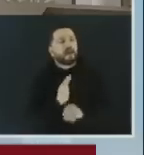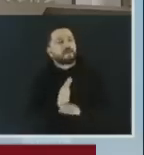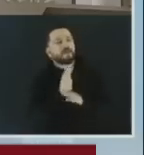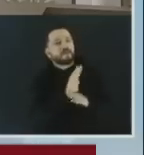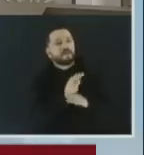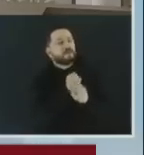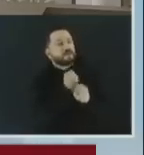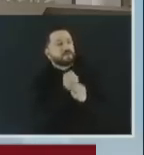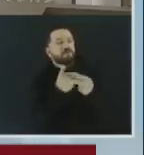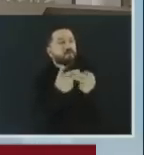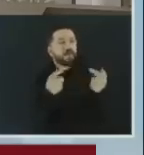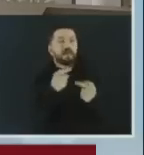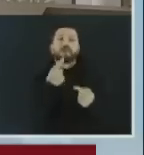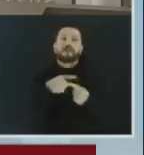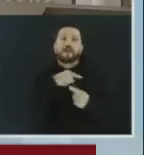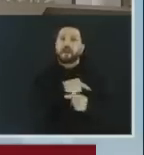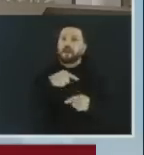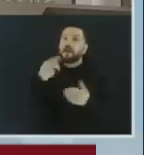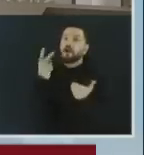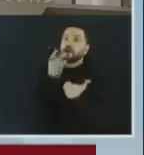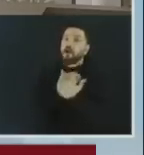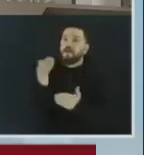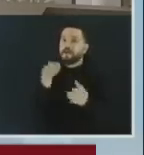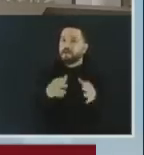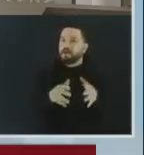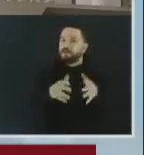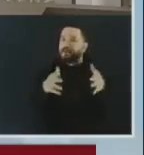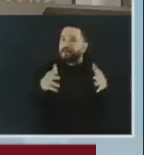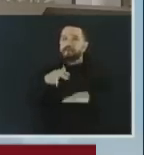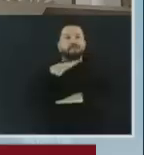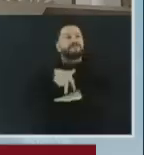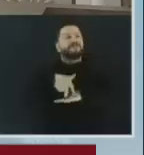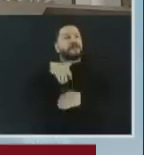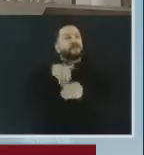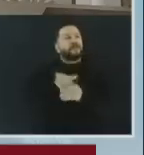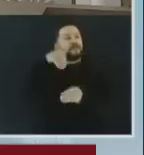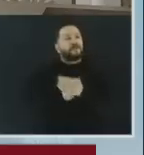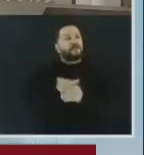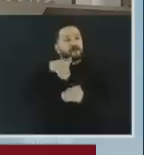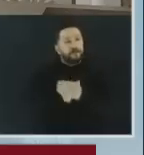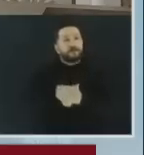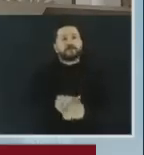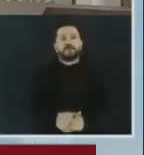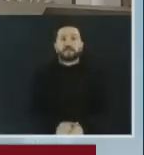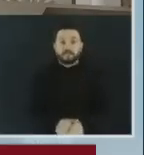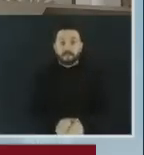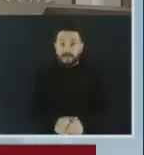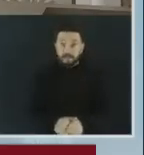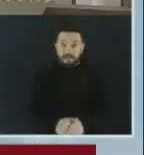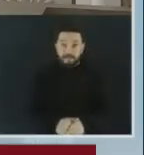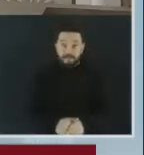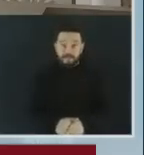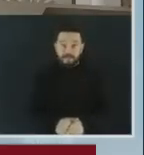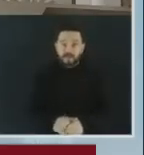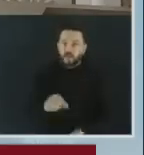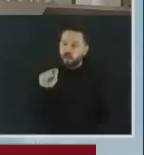e isso foi considerado quebra de decoro parlamentar. A partir daí, denúncias, representações foram levadas até a Câmara de Curitiba, se